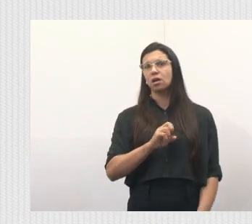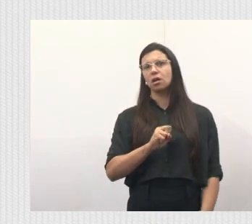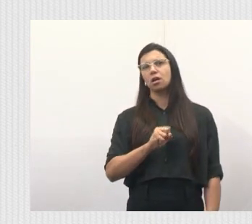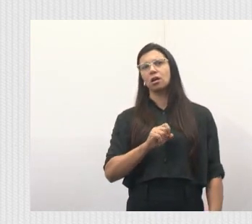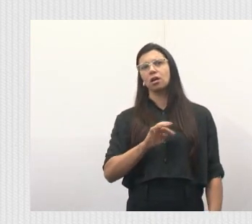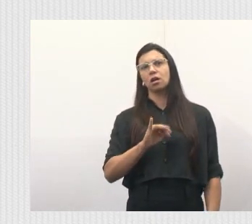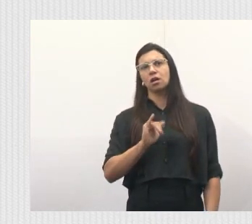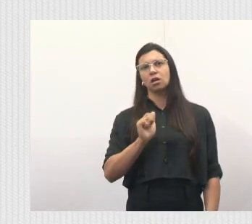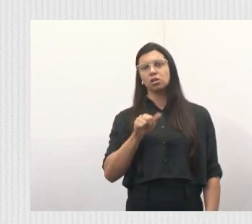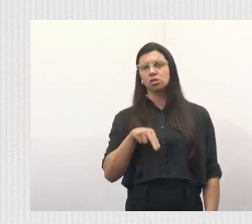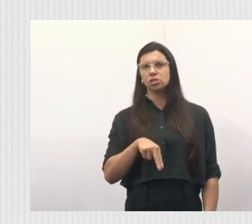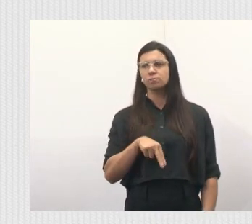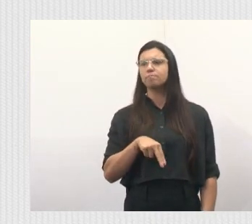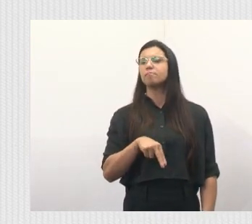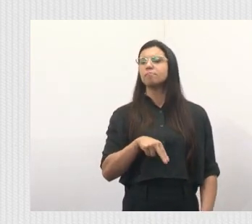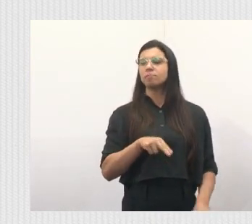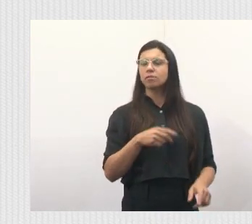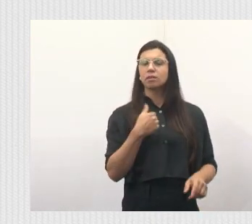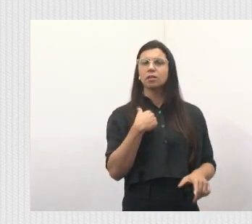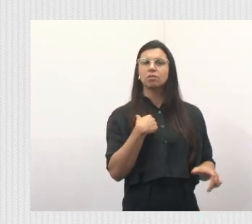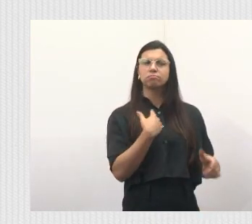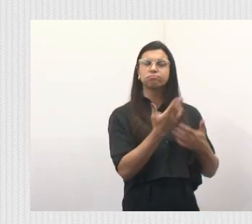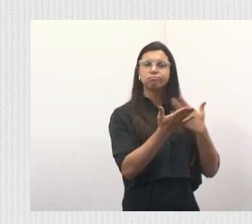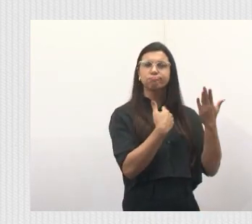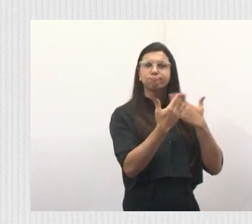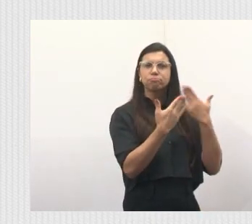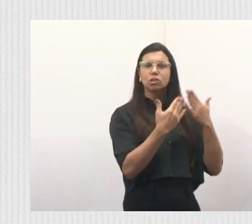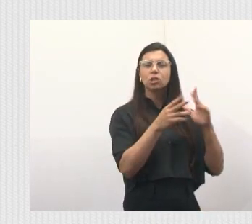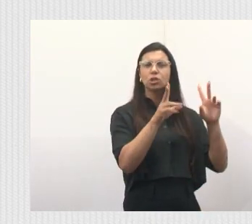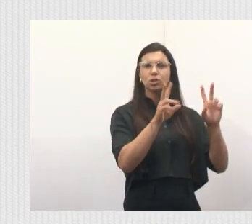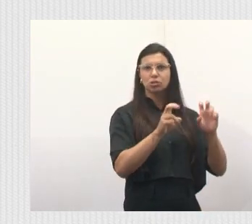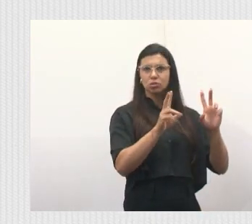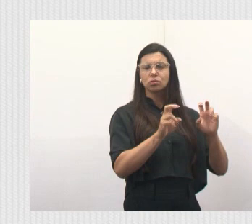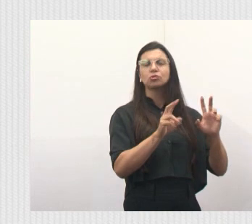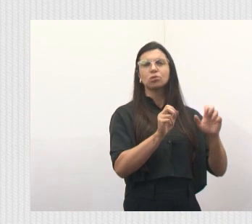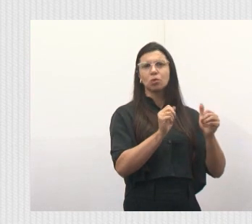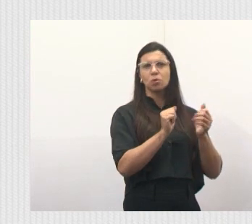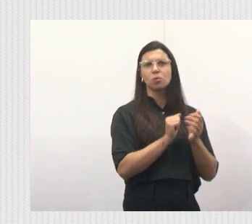sozinho, e pudemos ali estar conversando sobre essa modalidade esportiva